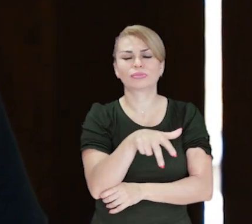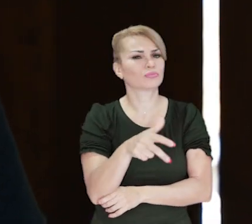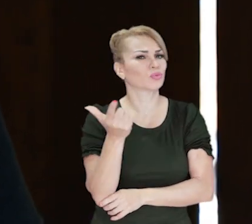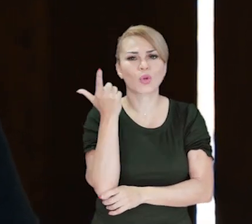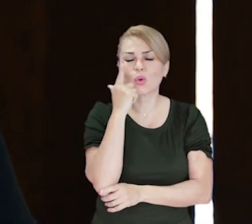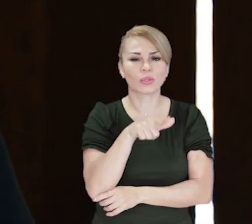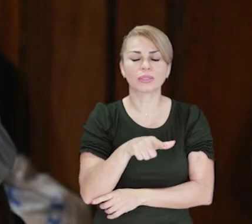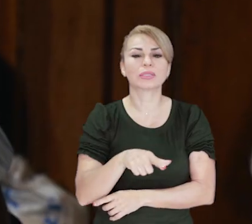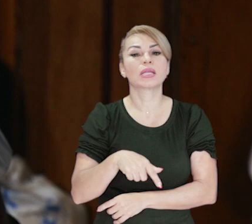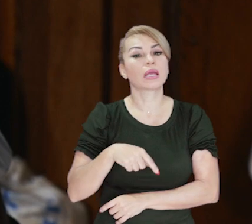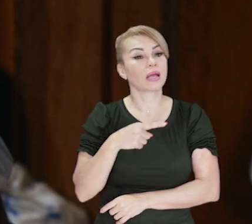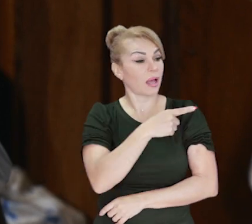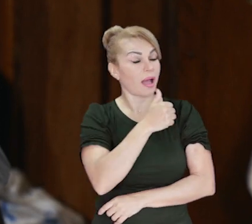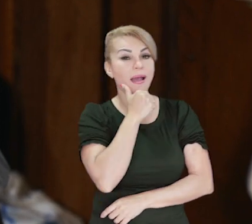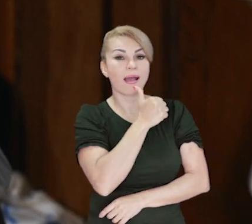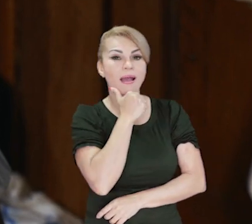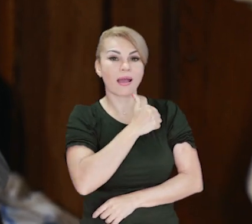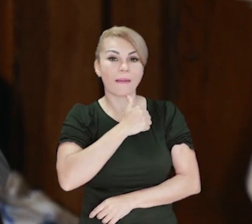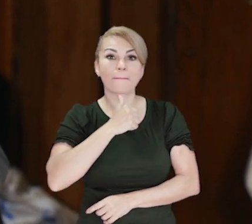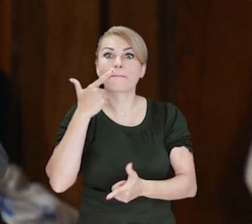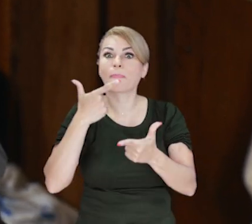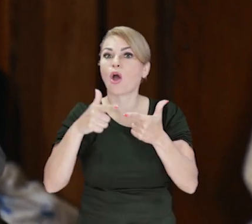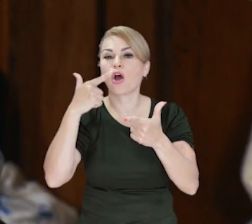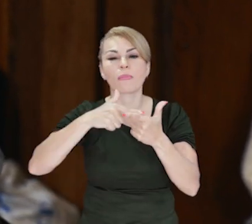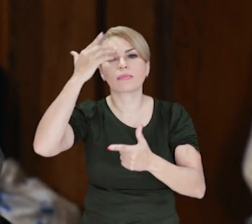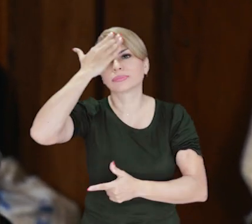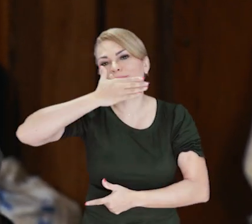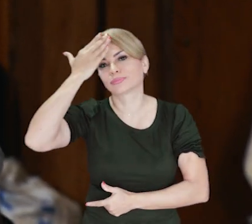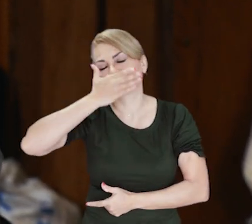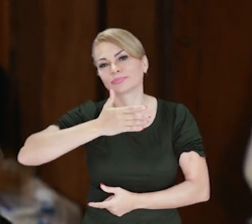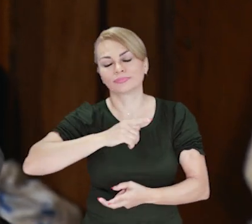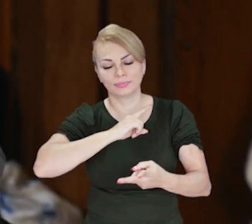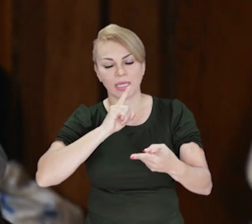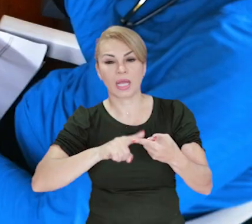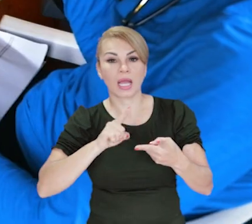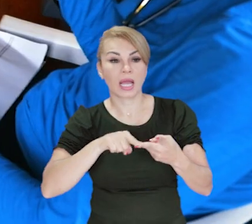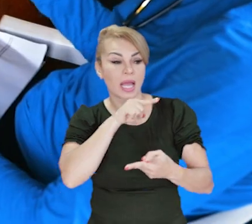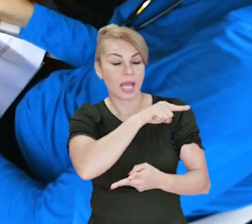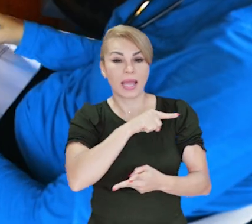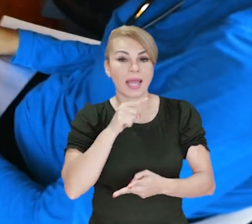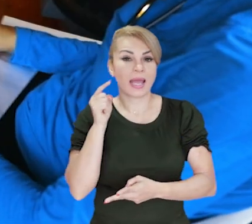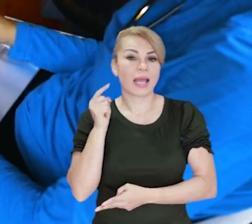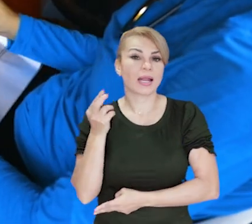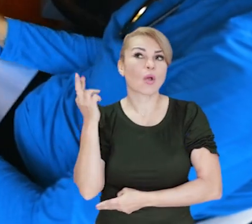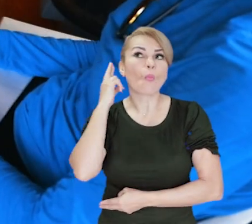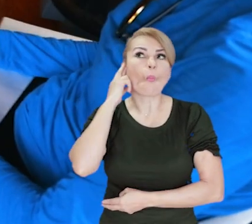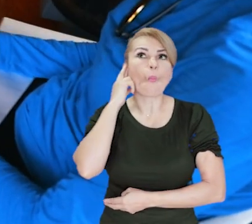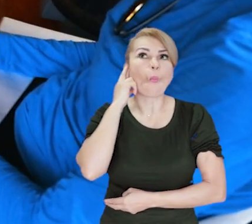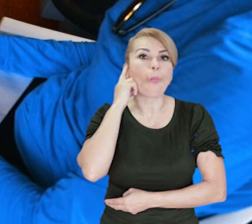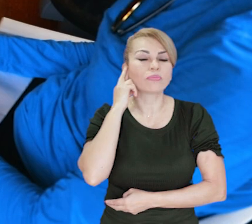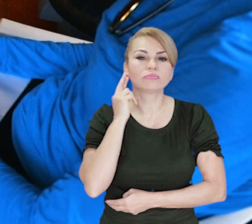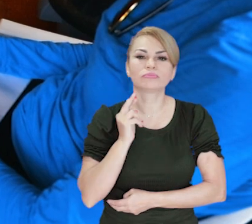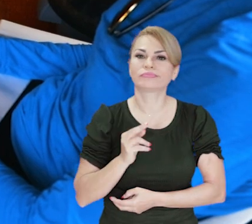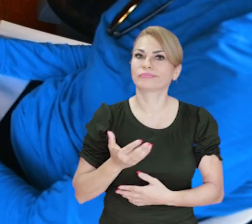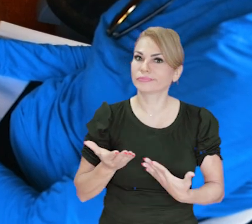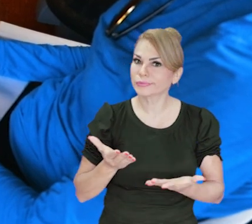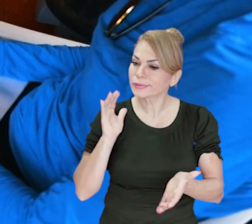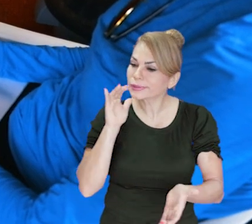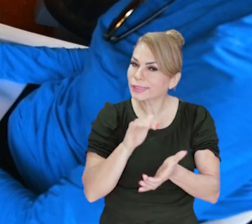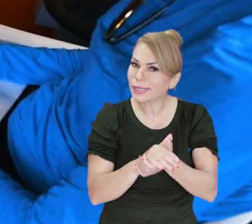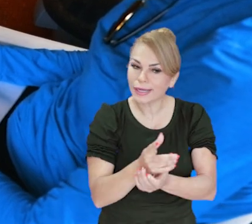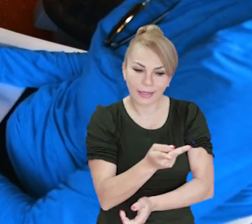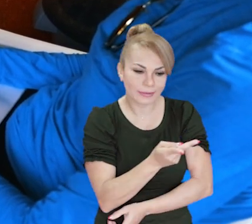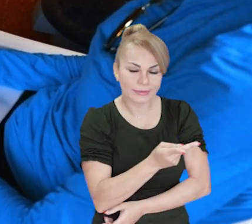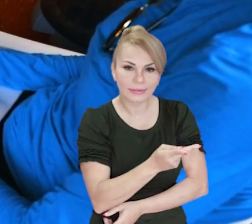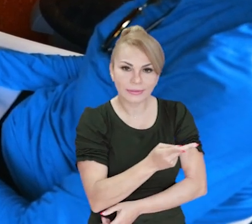bem, não caminha. O senhor, ele tem problema de audição. Então é um casalzinho que está junto, mas eles precisam muito